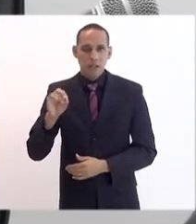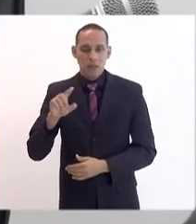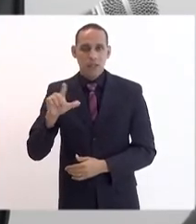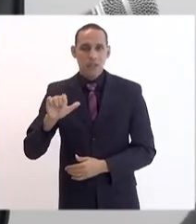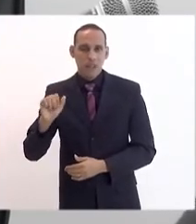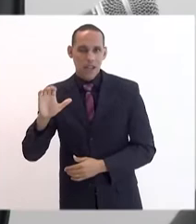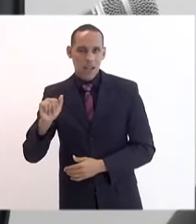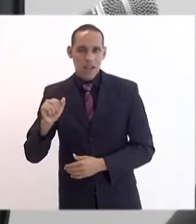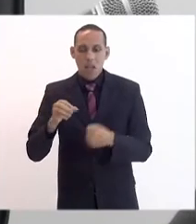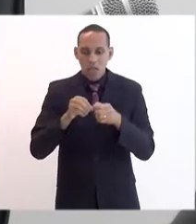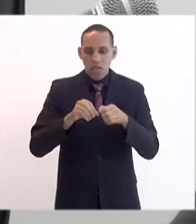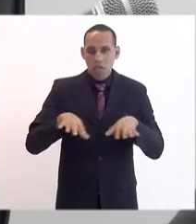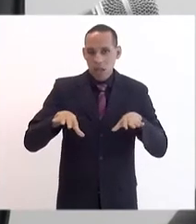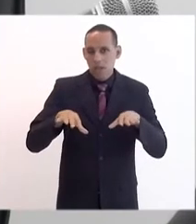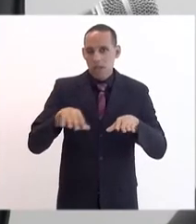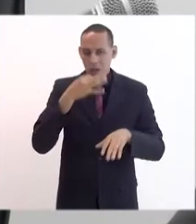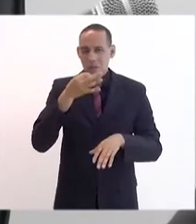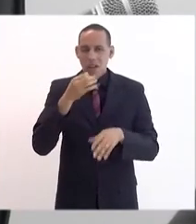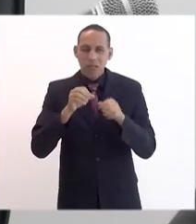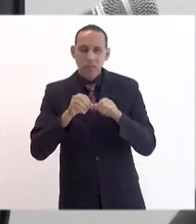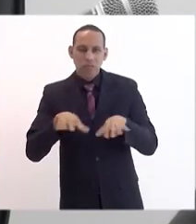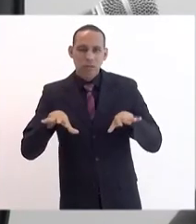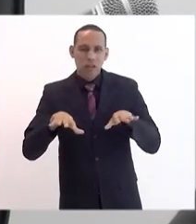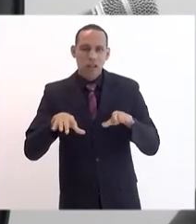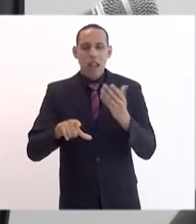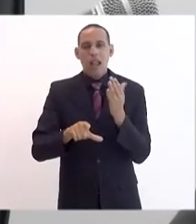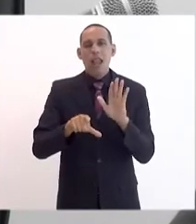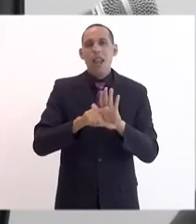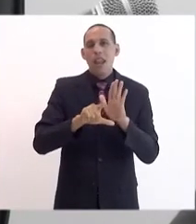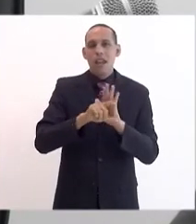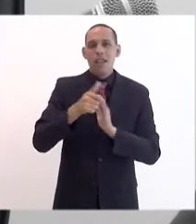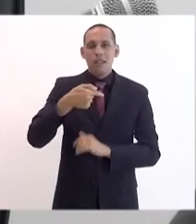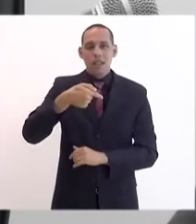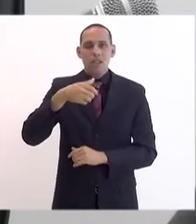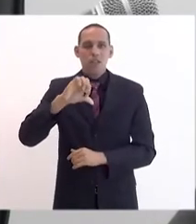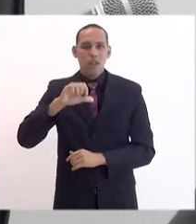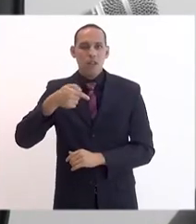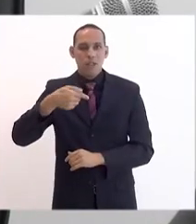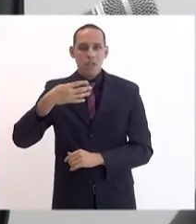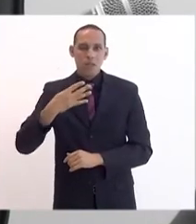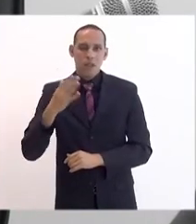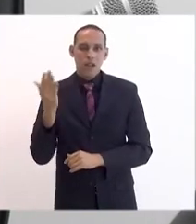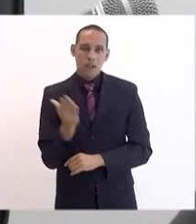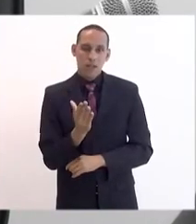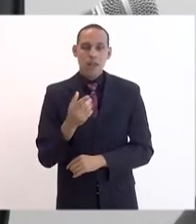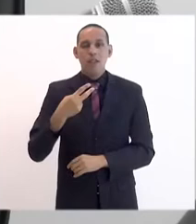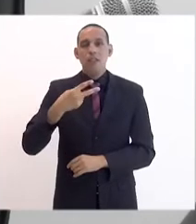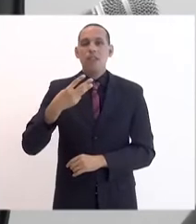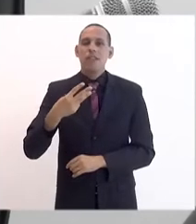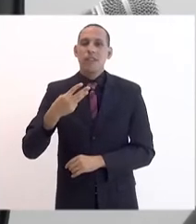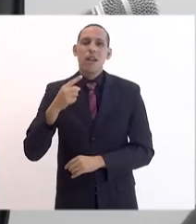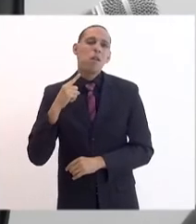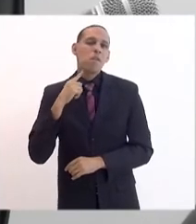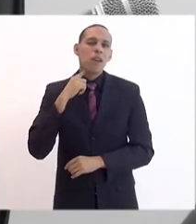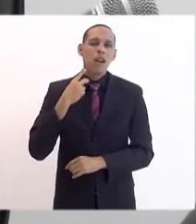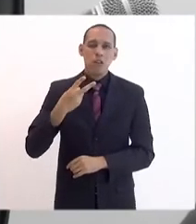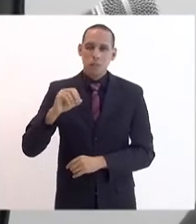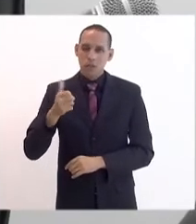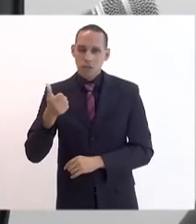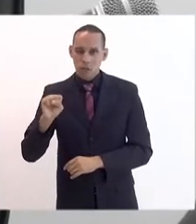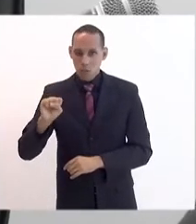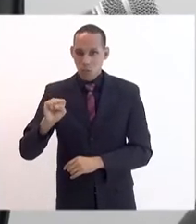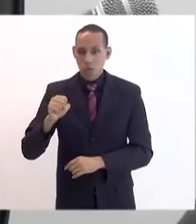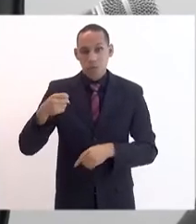pela prejudicabilidade pela lei 7974, de 23 de maio de 2018.